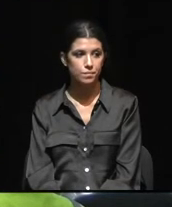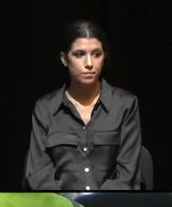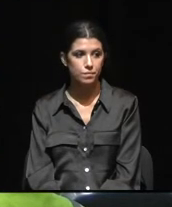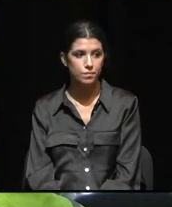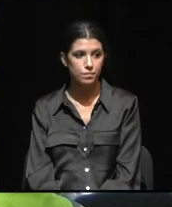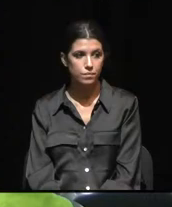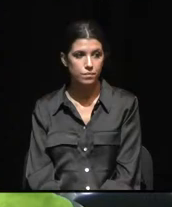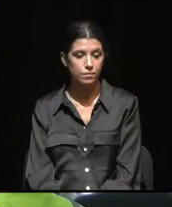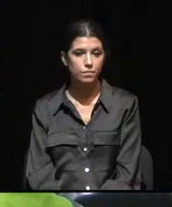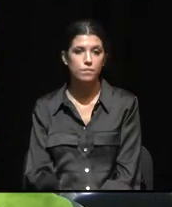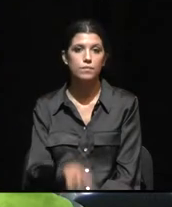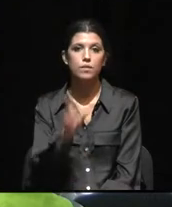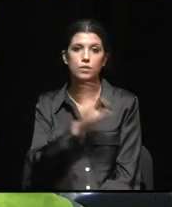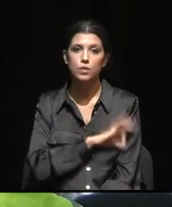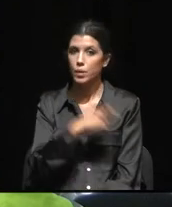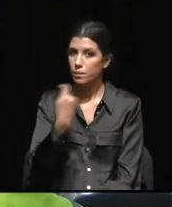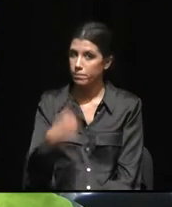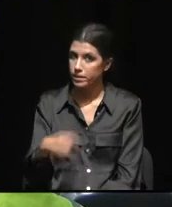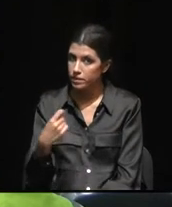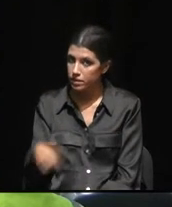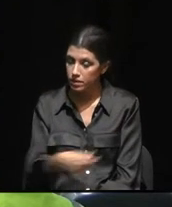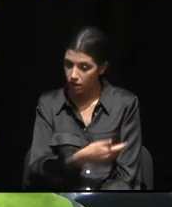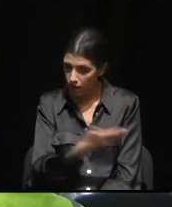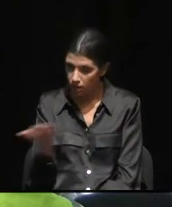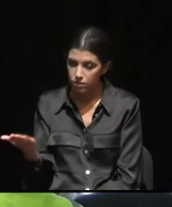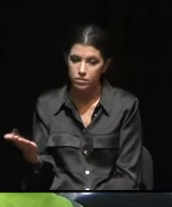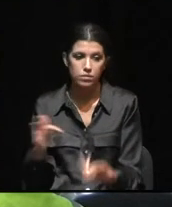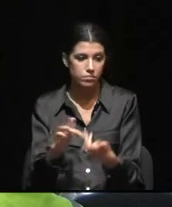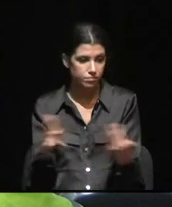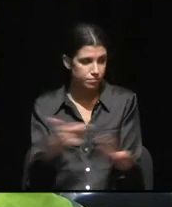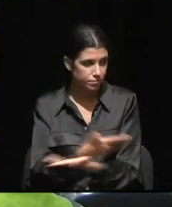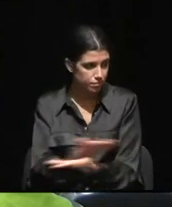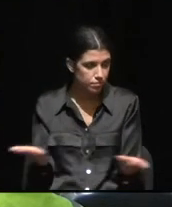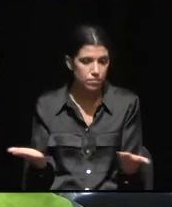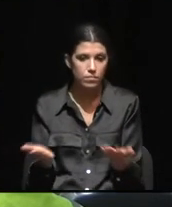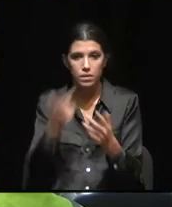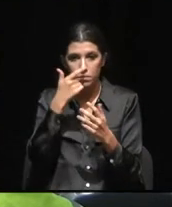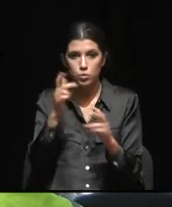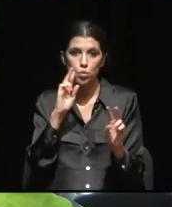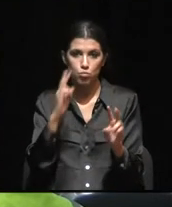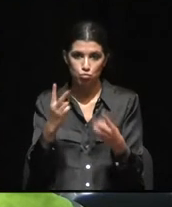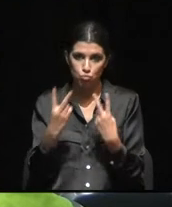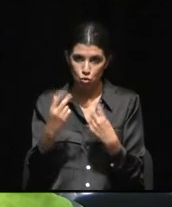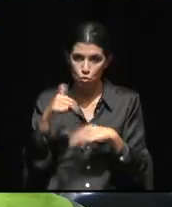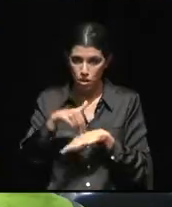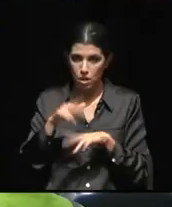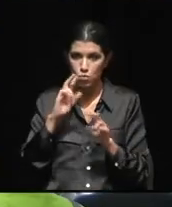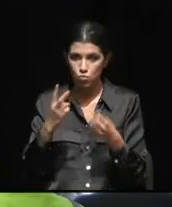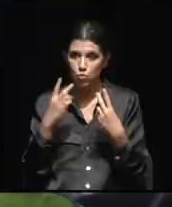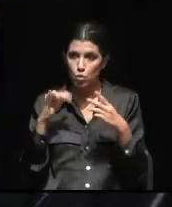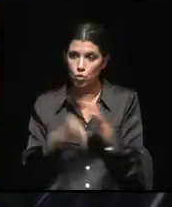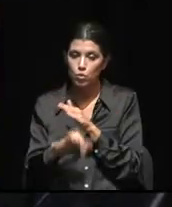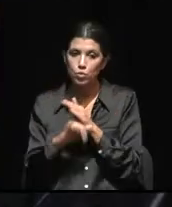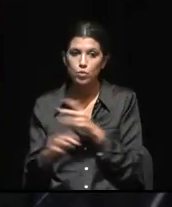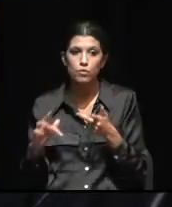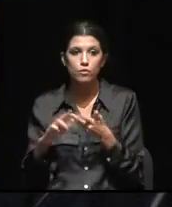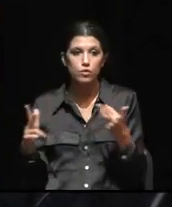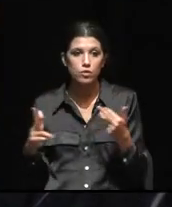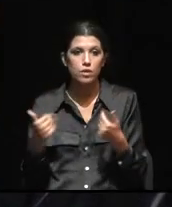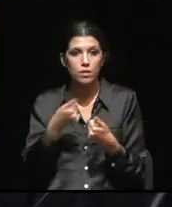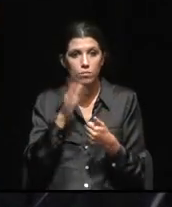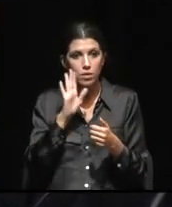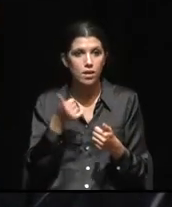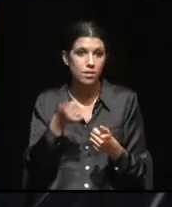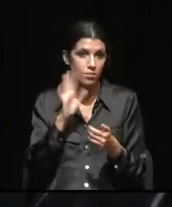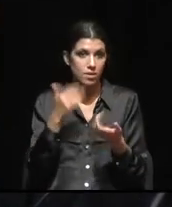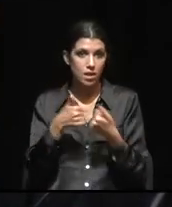PCP senhora Presidente executivo caro público que nos acompanha aqui em casa trabalhadores da Câmara Municipal Boa tarde Boa tarde a